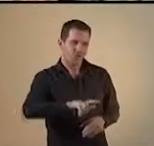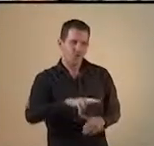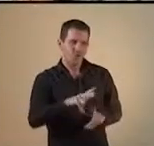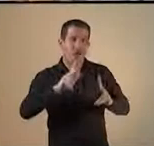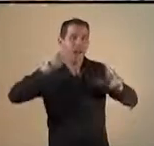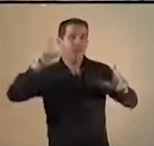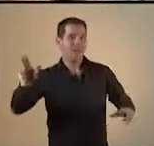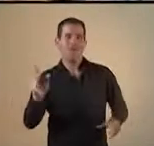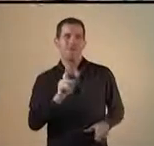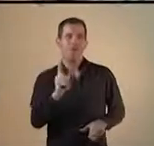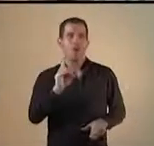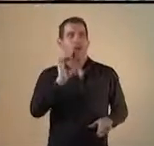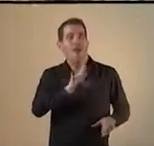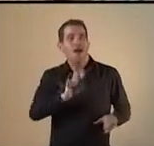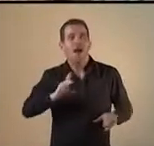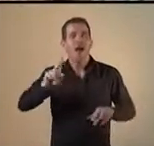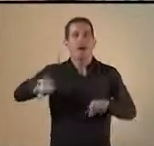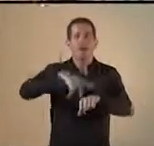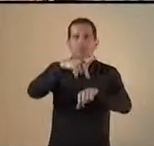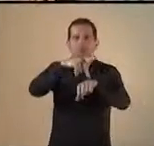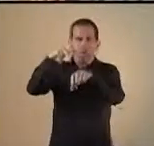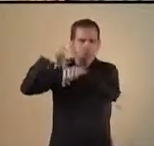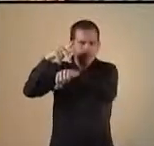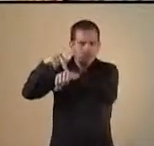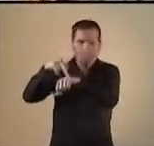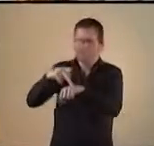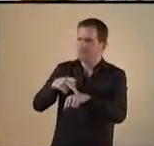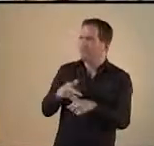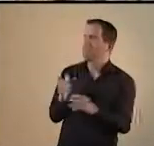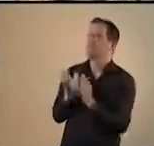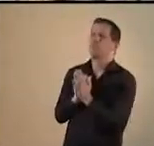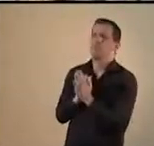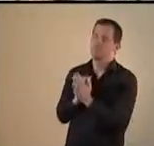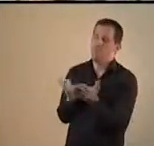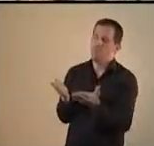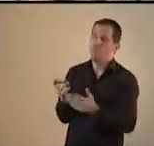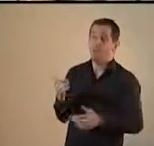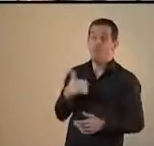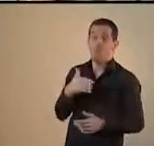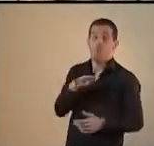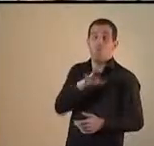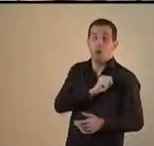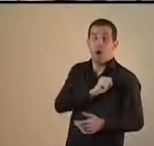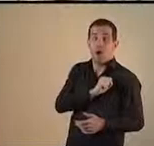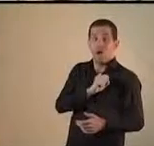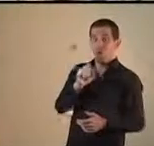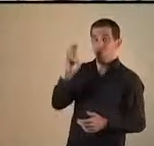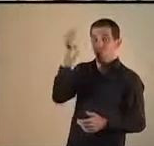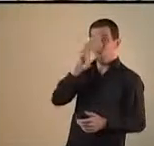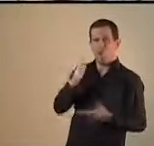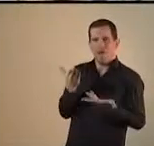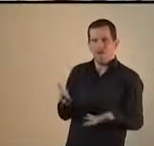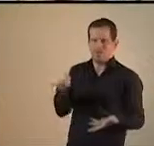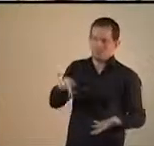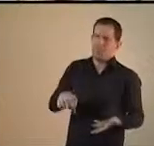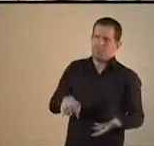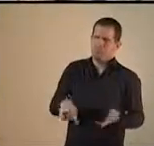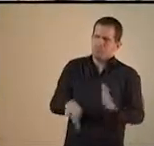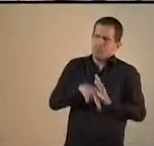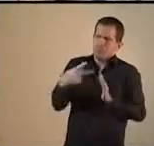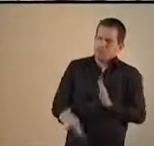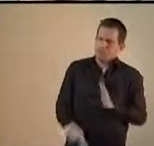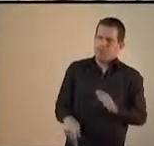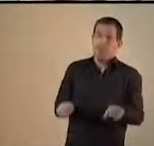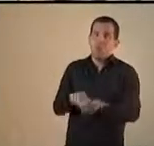os mesmos. Cada país tem... Você me faça, por favor, eu amo o Brasil em português e eu amo